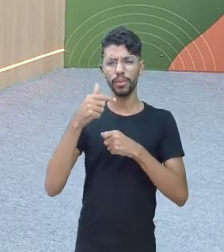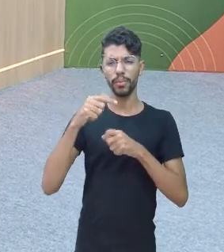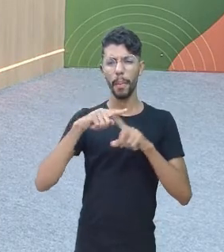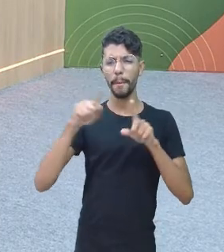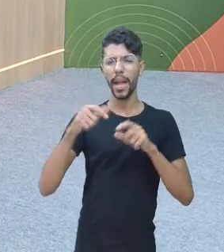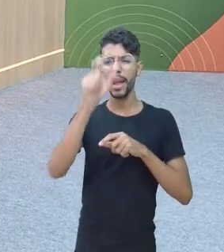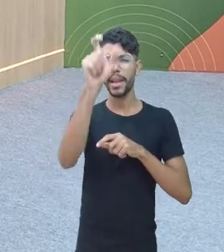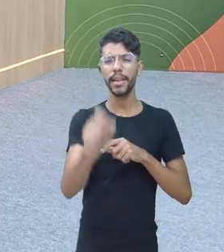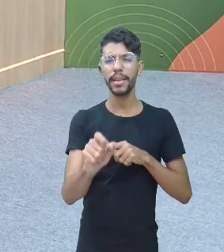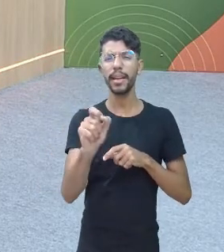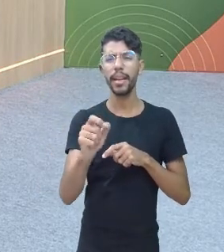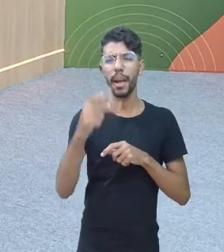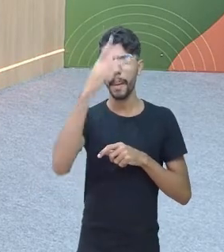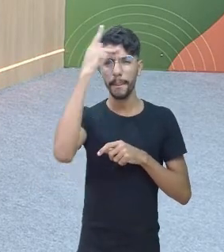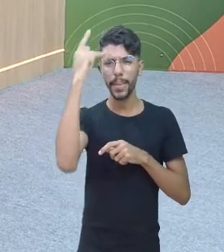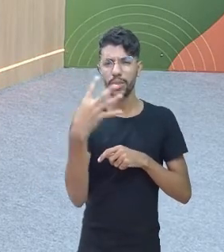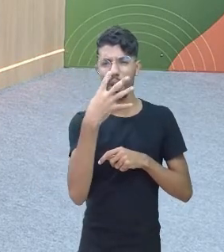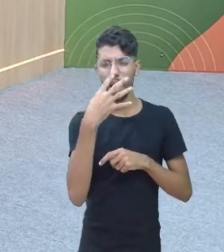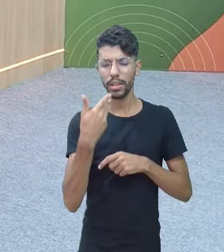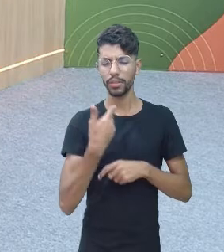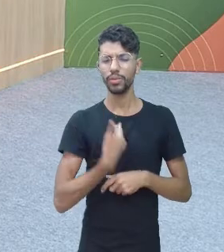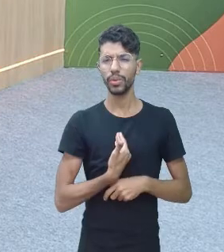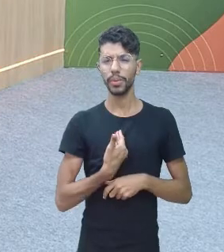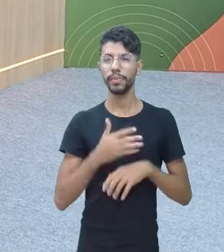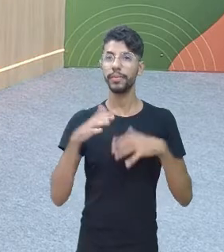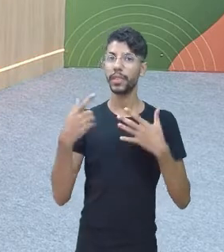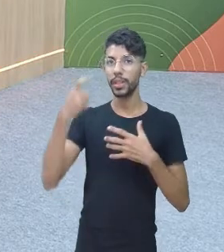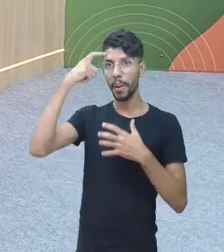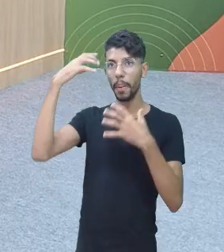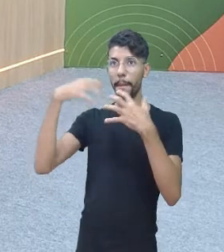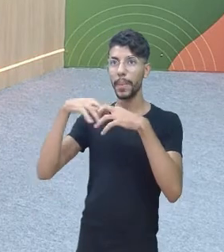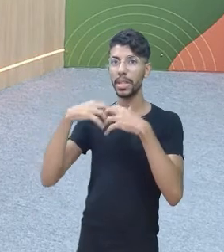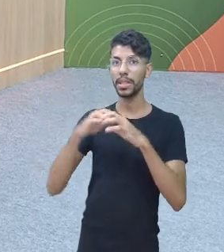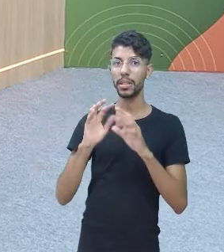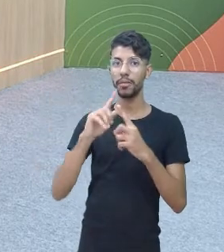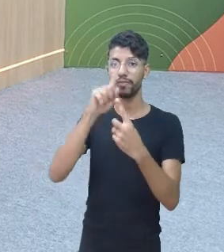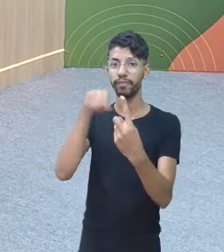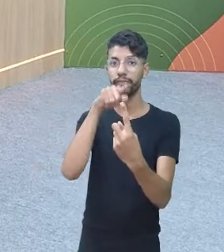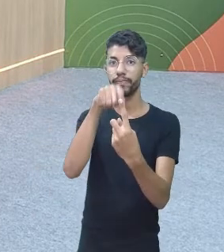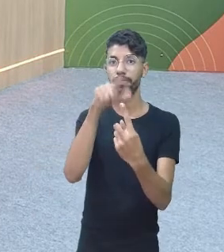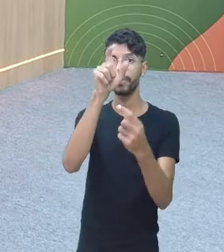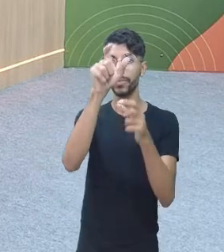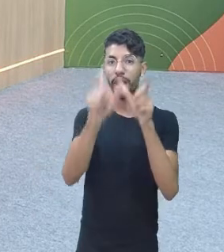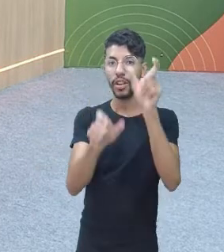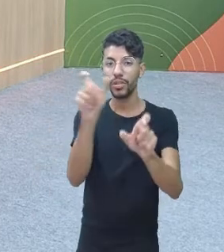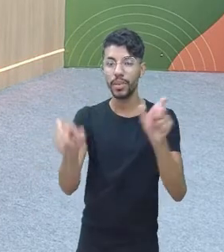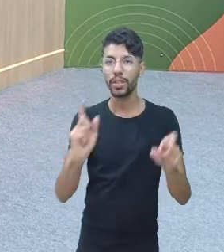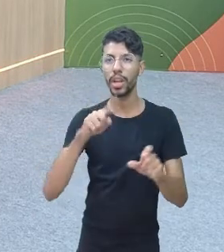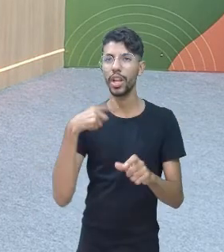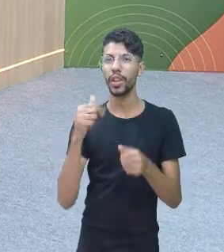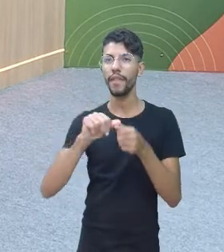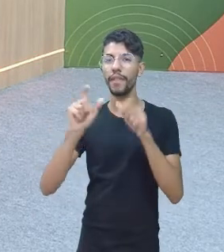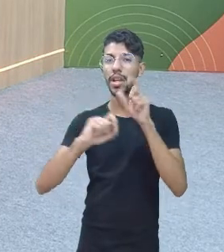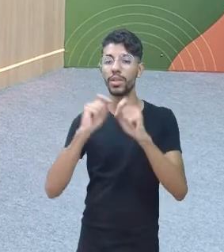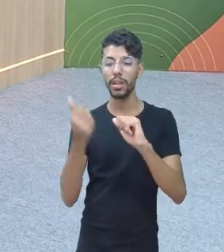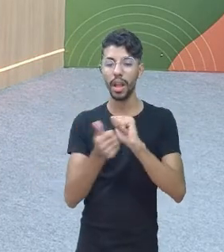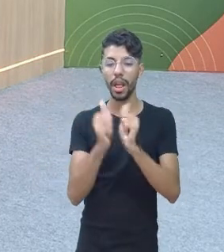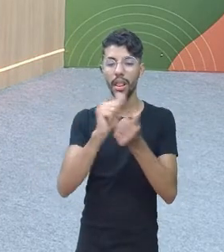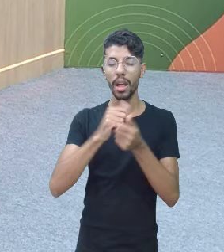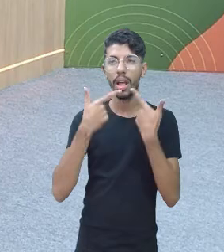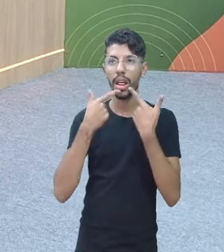vai me assistir? Então, é pensando nisso, é pensando no público-alvo que a gente adapta a linguagem, a